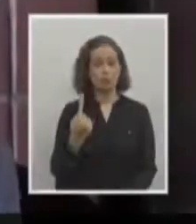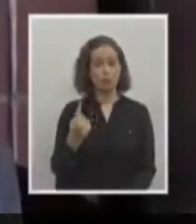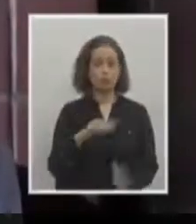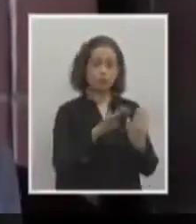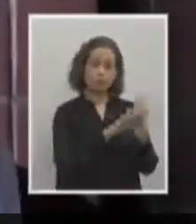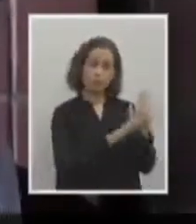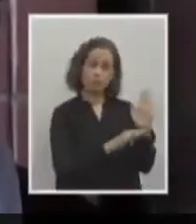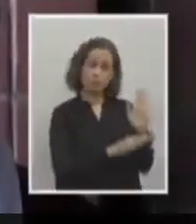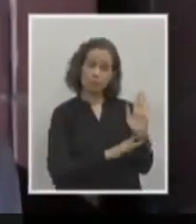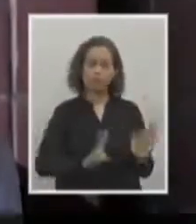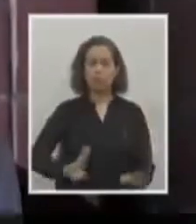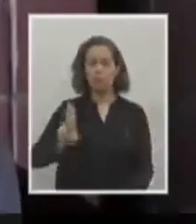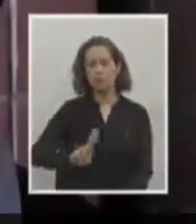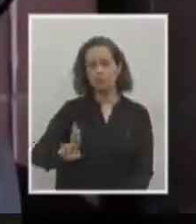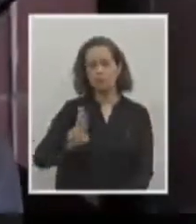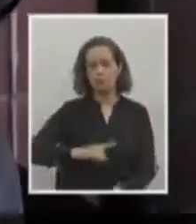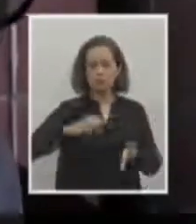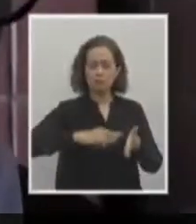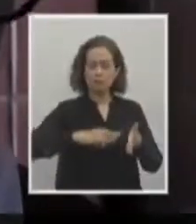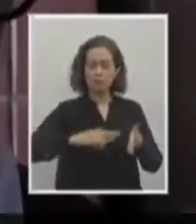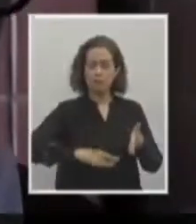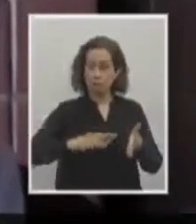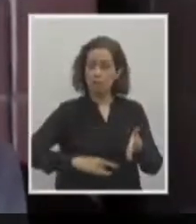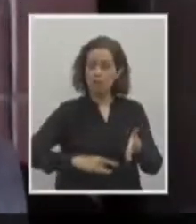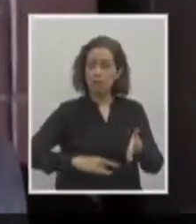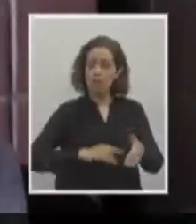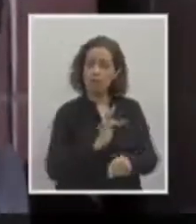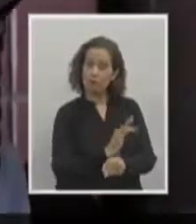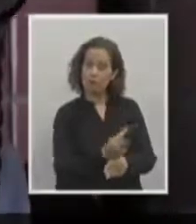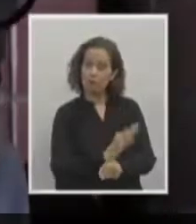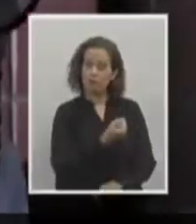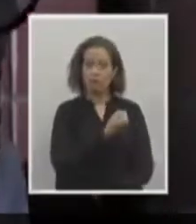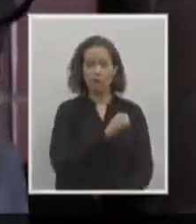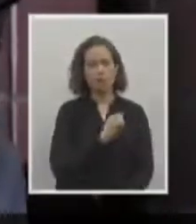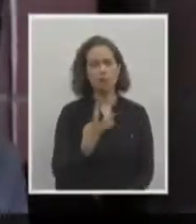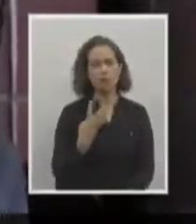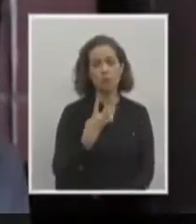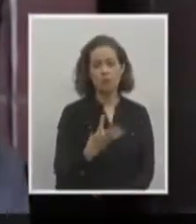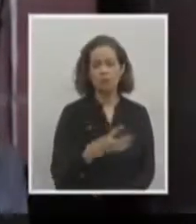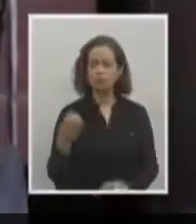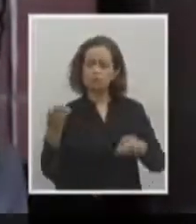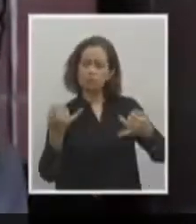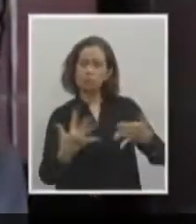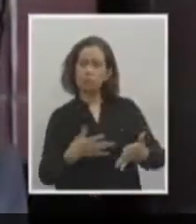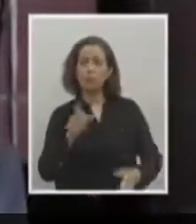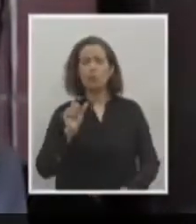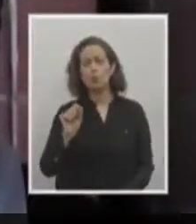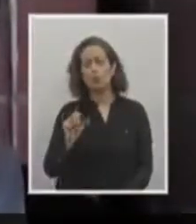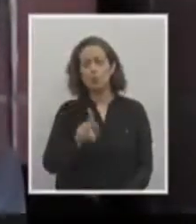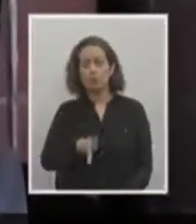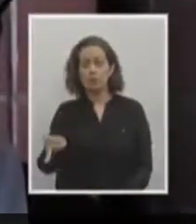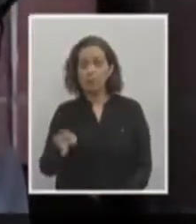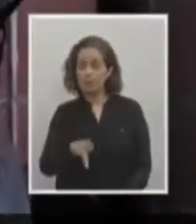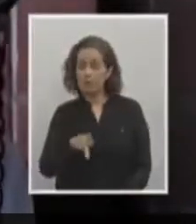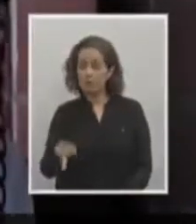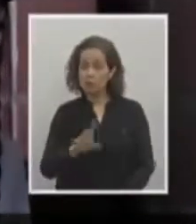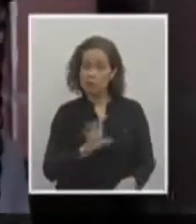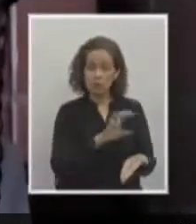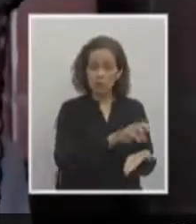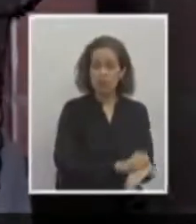utilizados para a elaboração da nota técnica número 4 era justificativa de que o professor efetivo, nós,